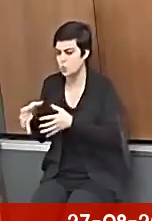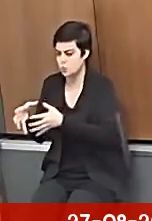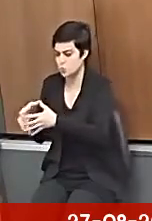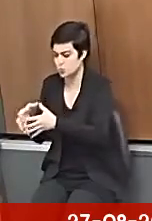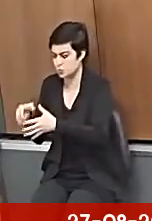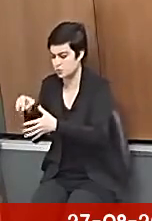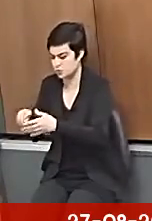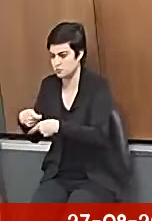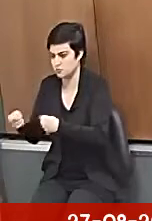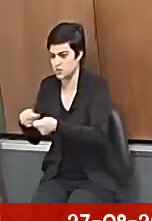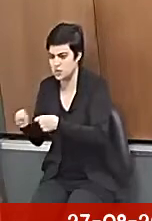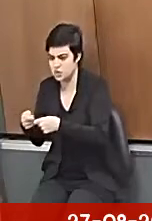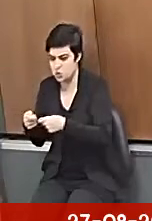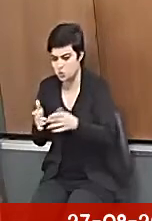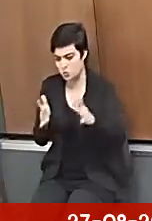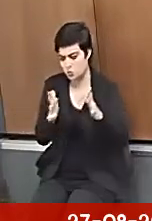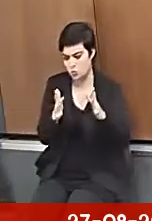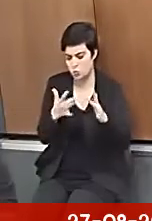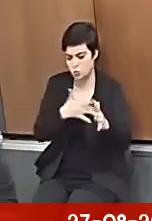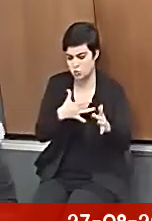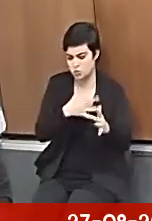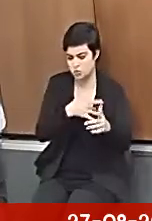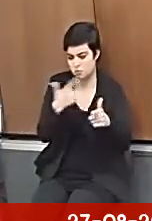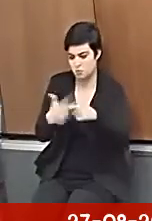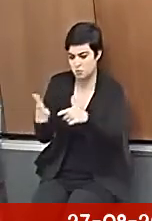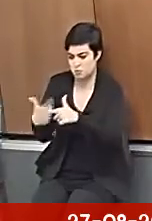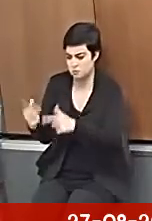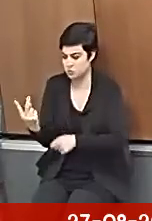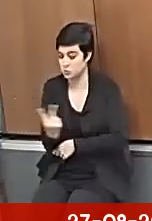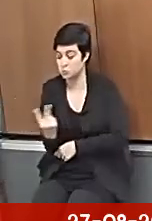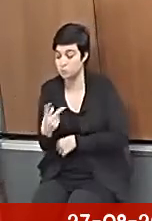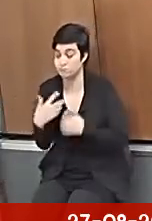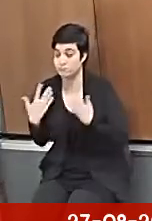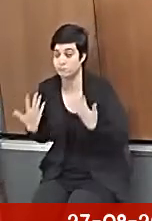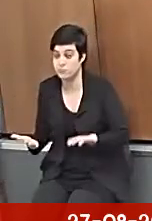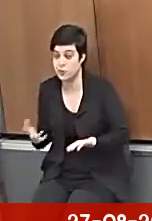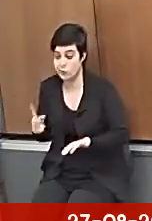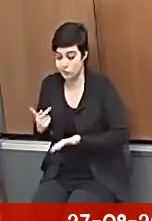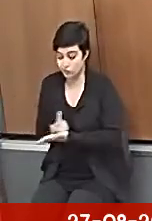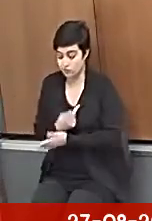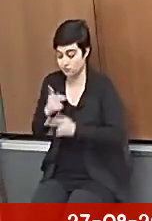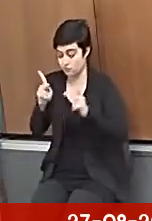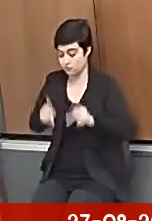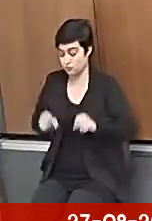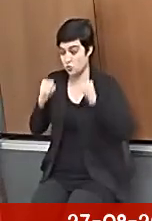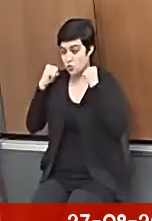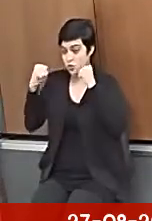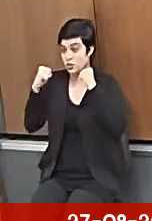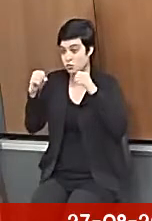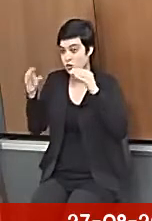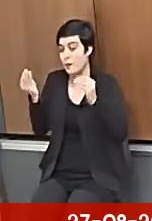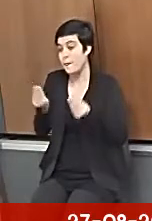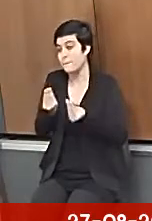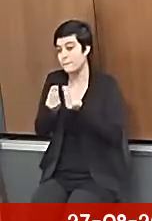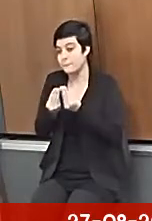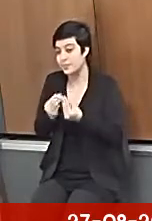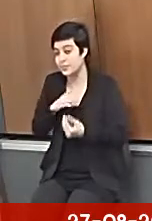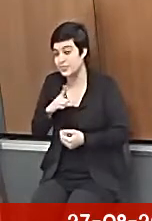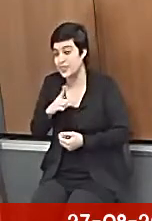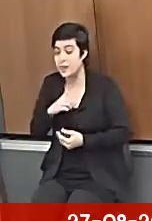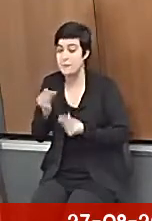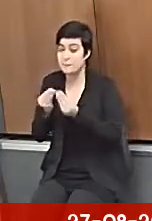relacionamento com o cruzeiro esporte clube e que talvez o torcedor seja penalizado por isso que eu acho que talvez